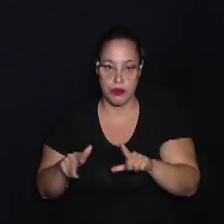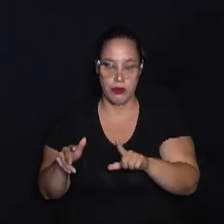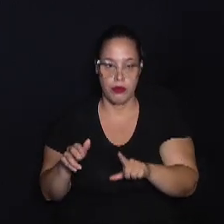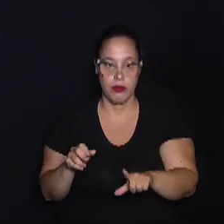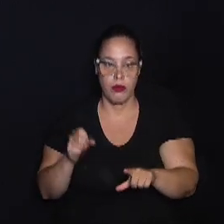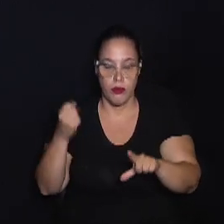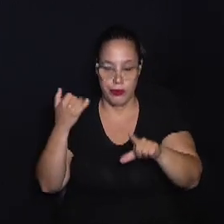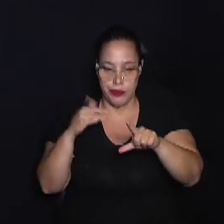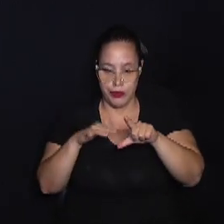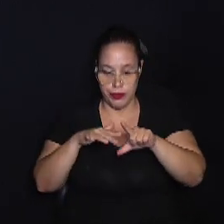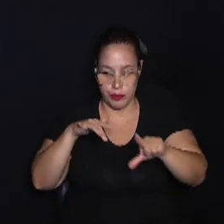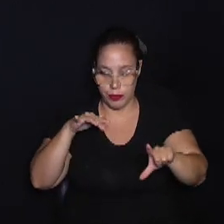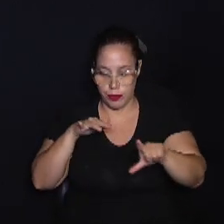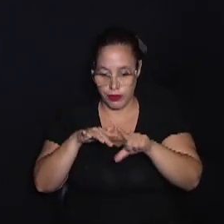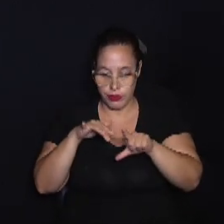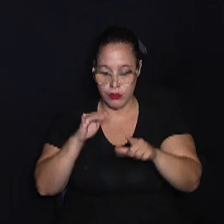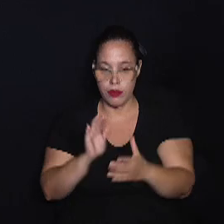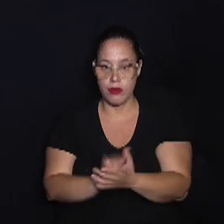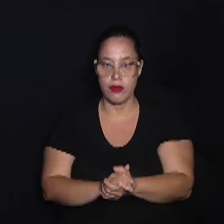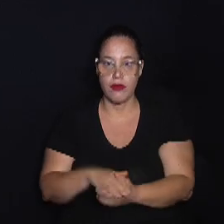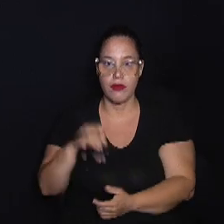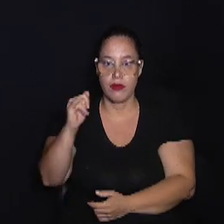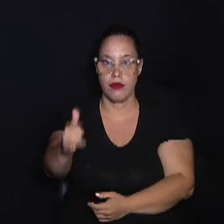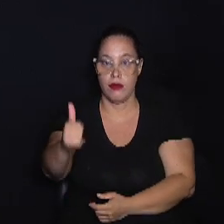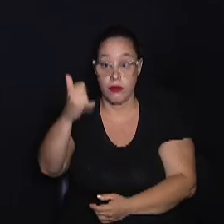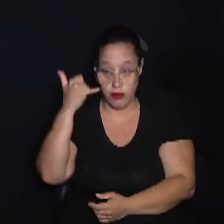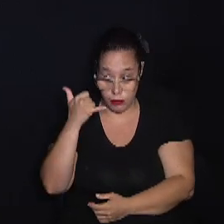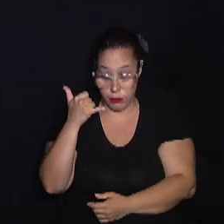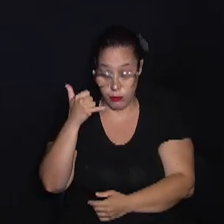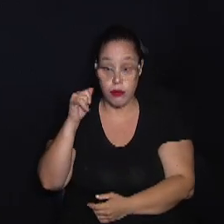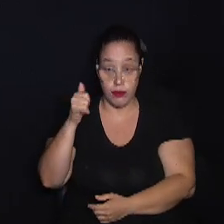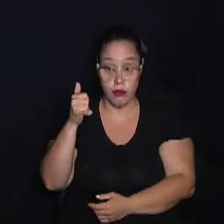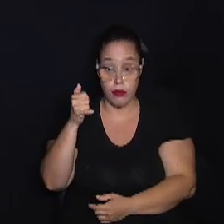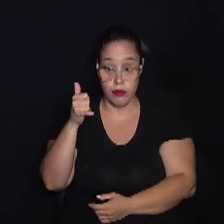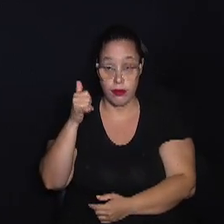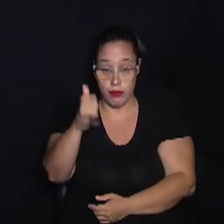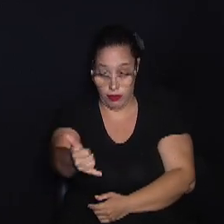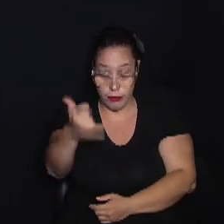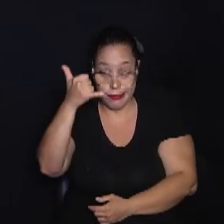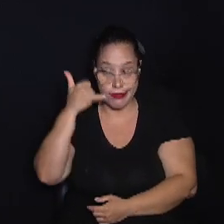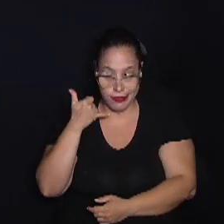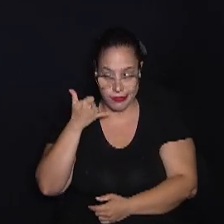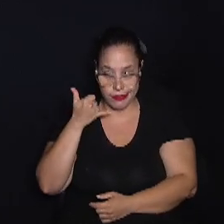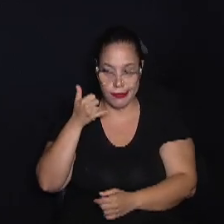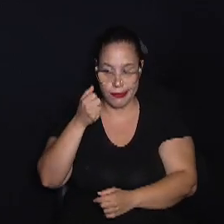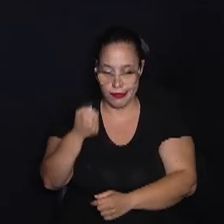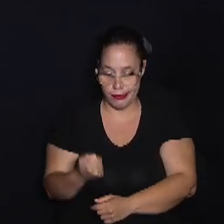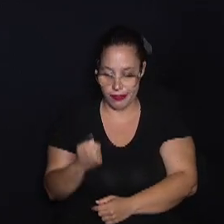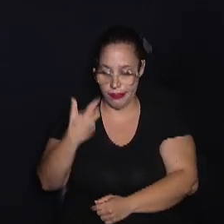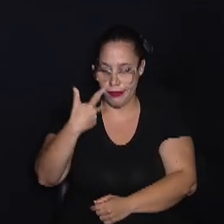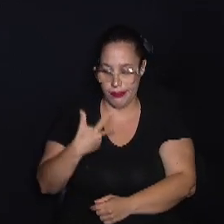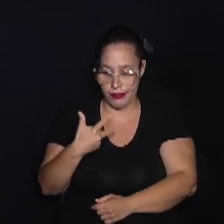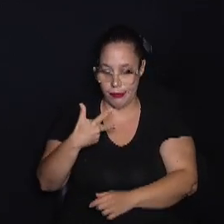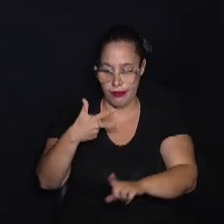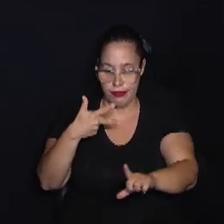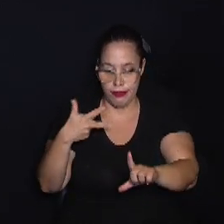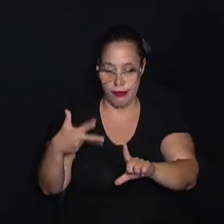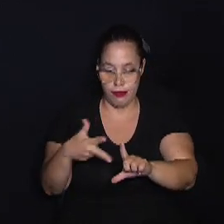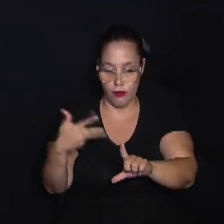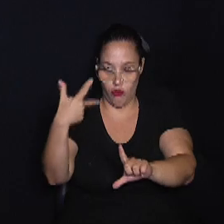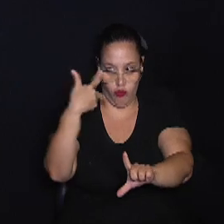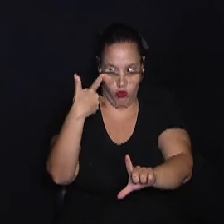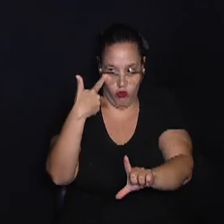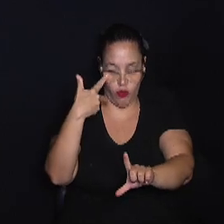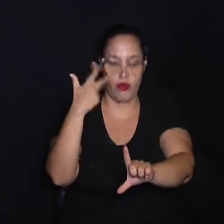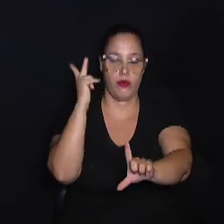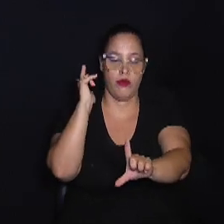de enviar esta mensagem pelo nosso QR Code está com o seu celular aí perto pegue o celular Abra a câmera como se fosse tirar uma